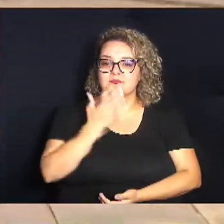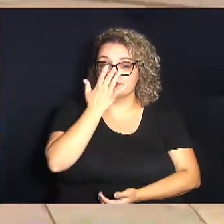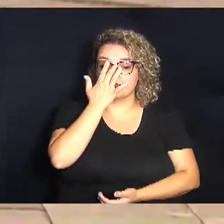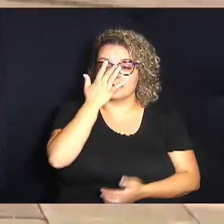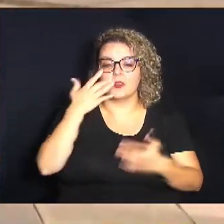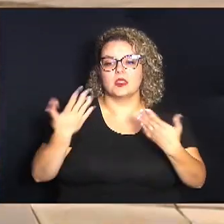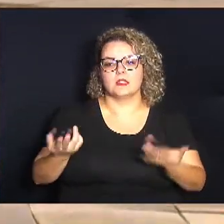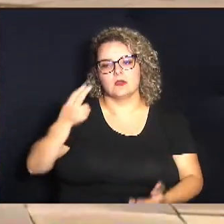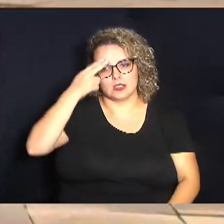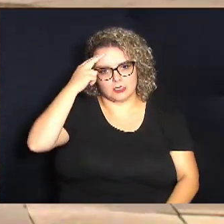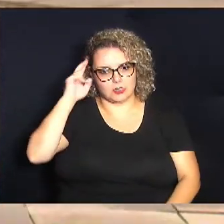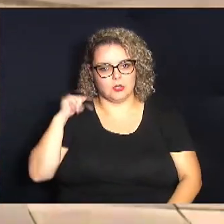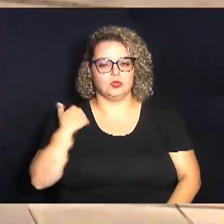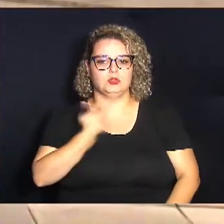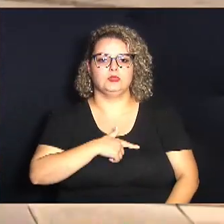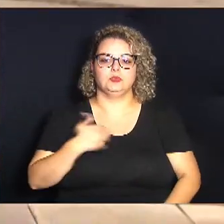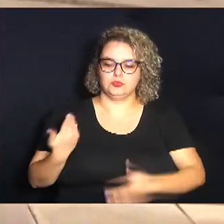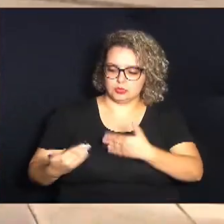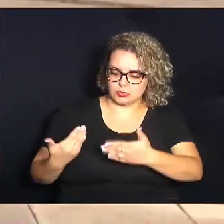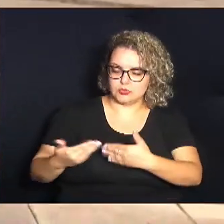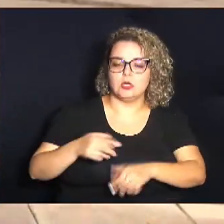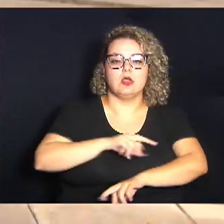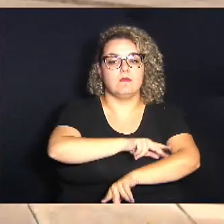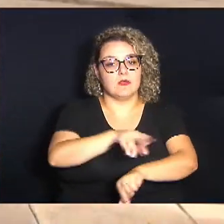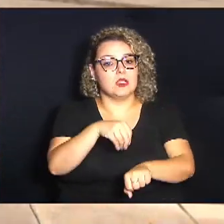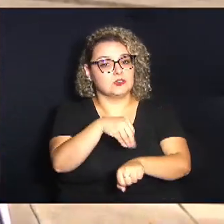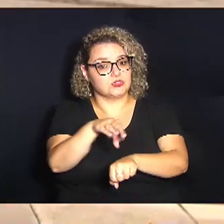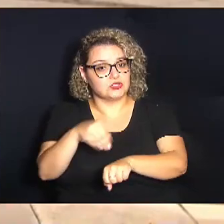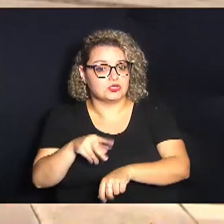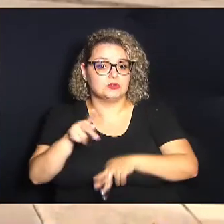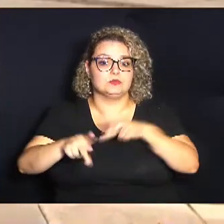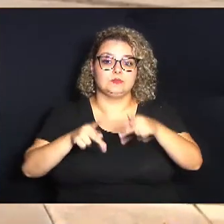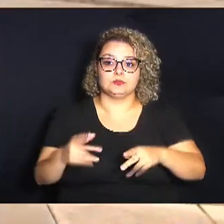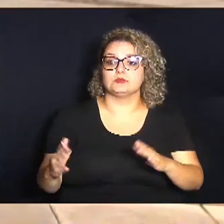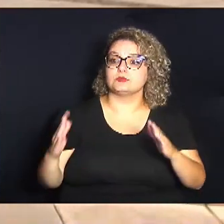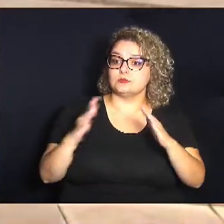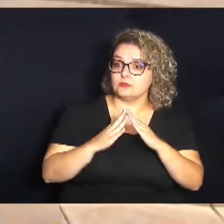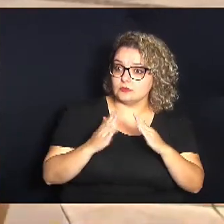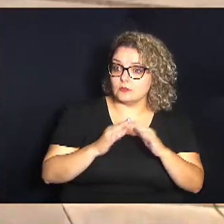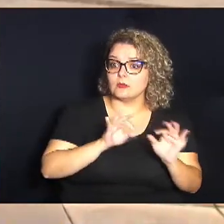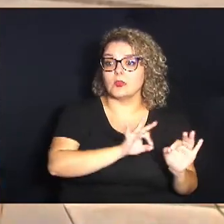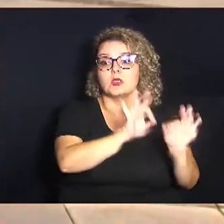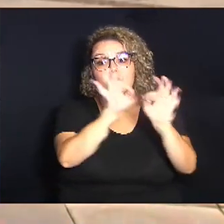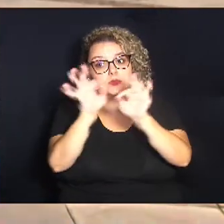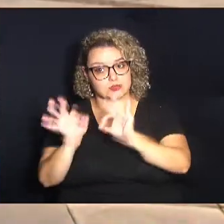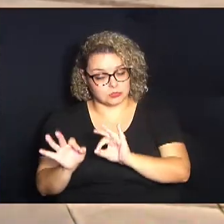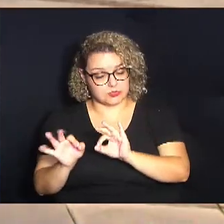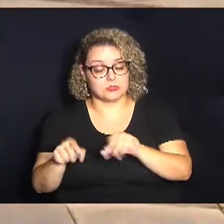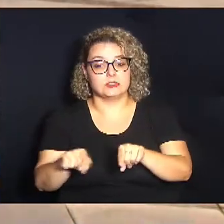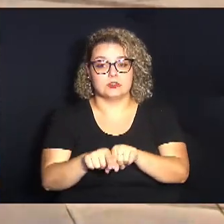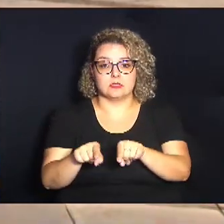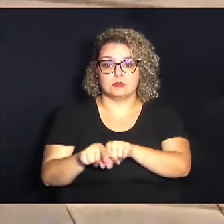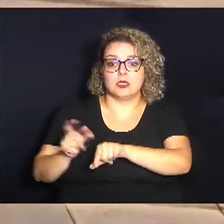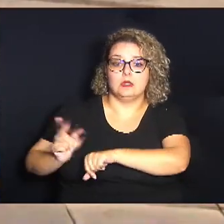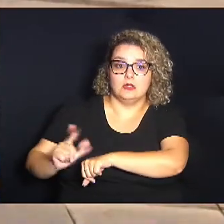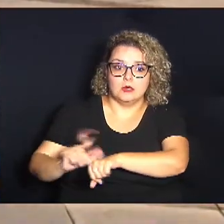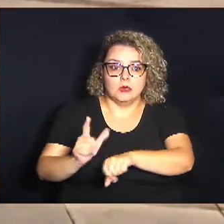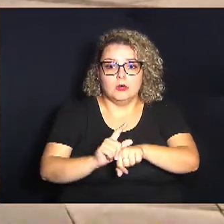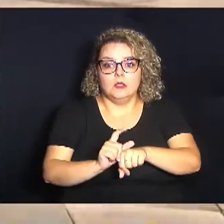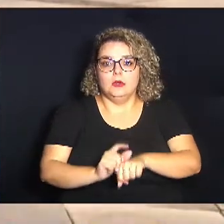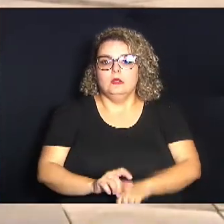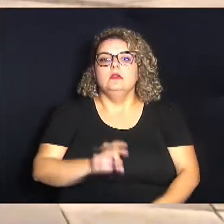Então é isso, Gabriel. A gente passou aí várias dicas para a população que está em casa, nos acompanhando, também para os lojistas. E